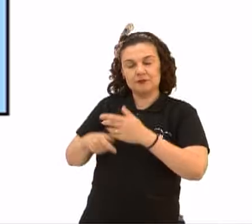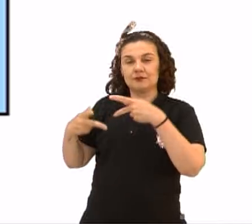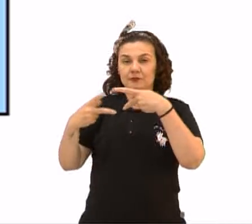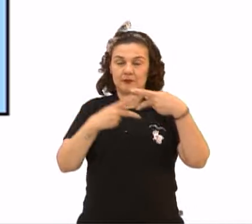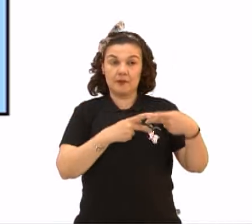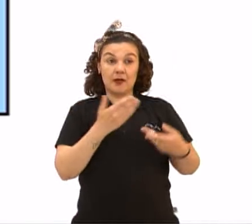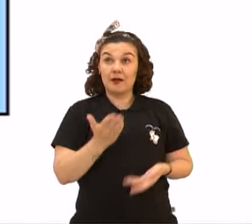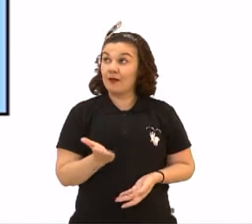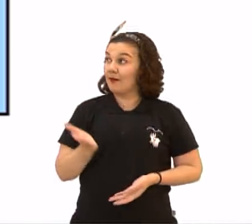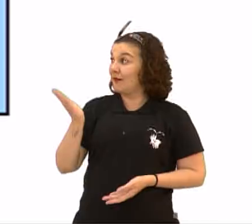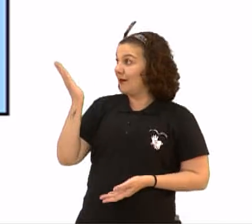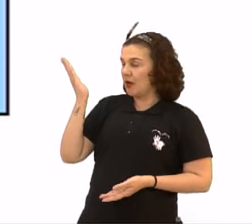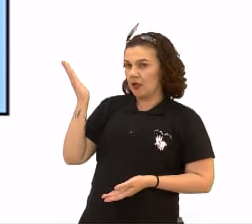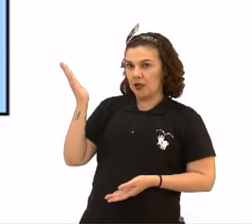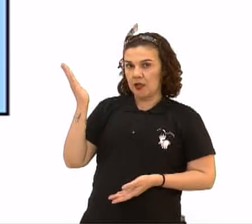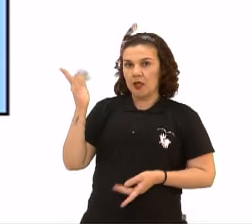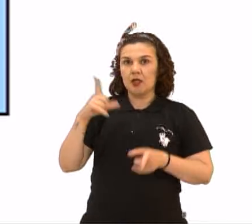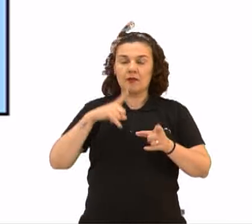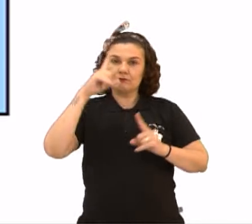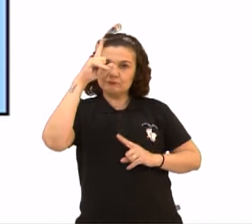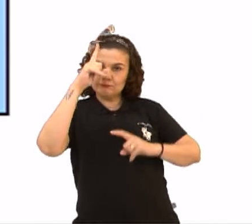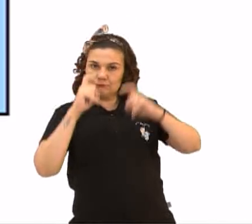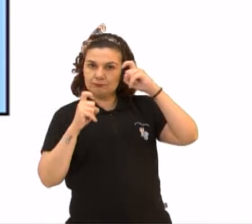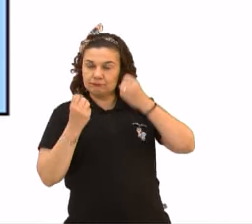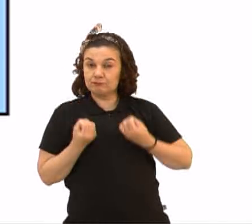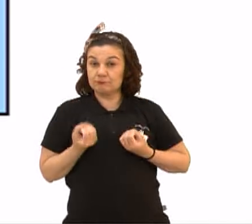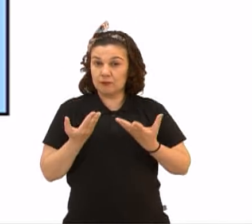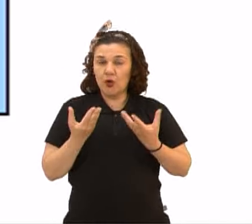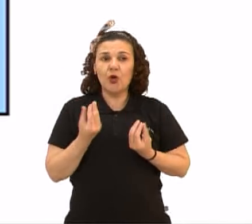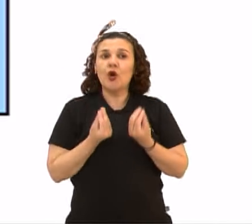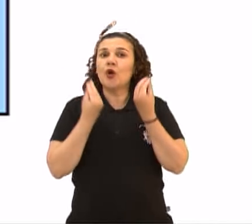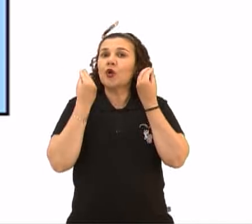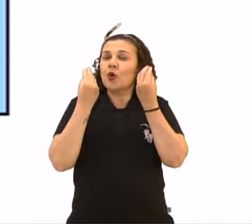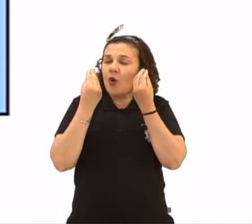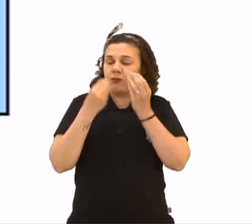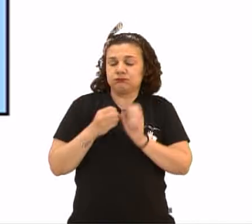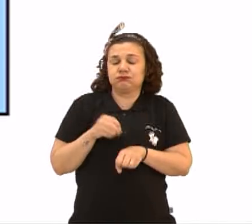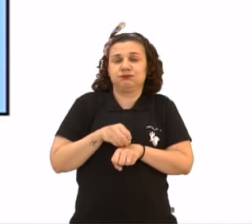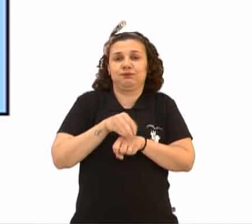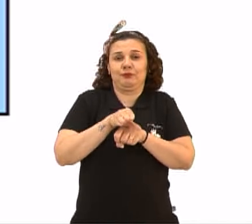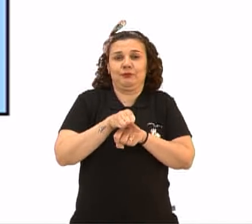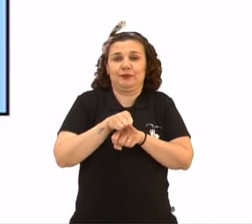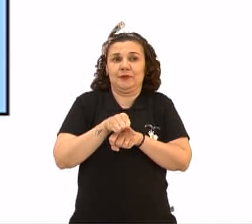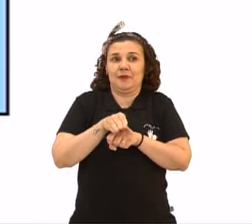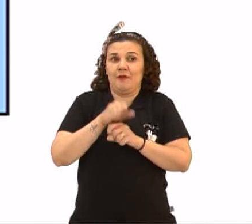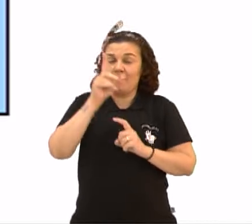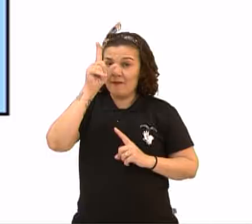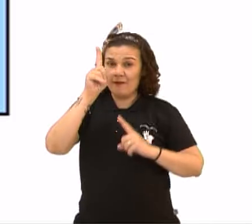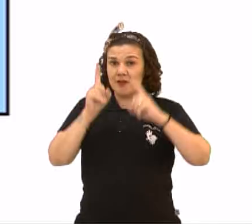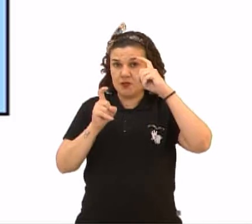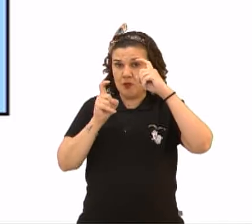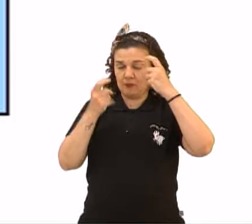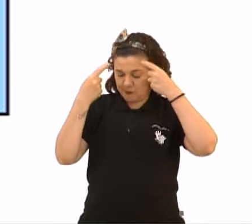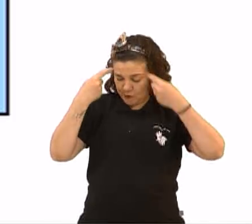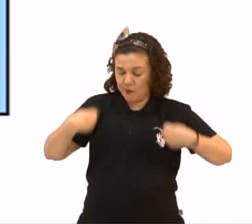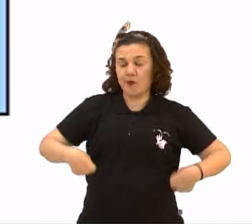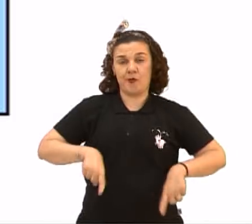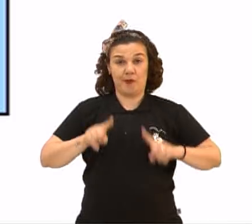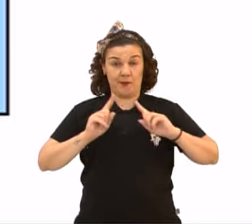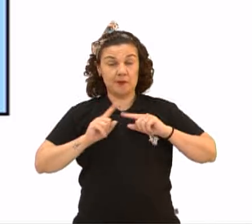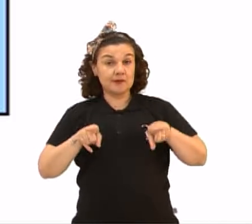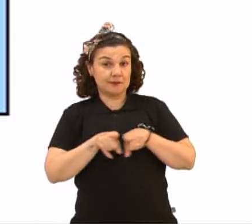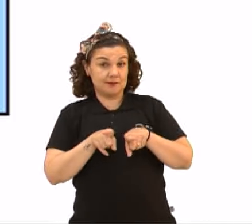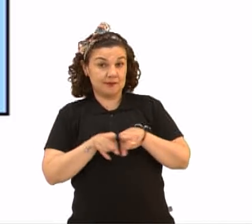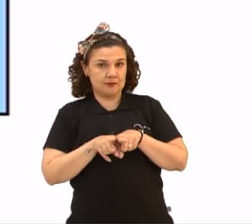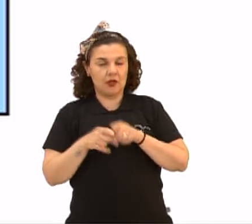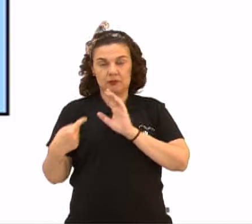E temos nesse momento aqui as expressões. Então como que vai fazer para retratar essas expressões, né? Então as expressões faciais e corporais